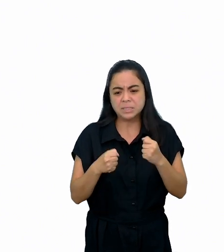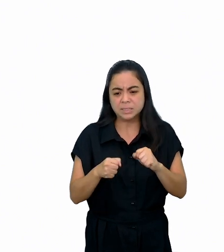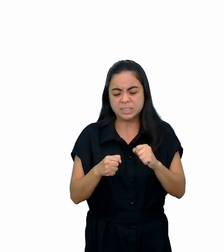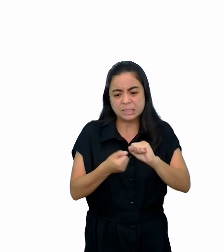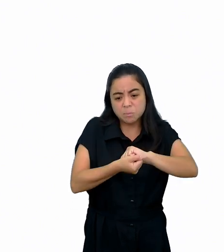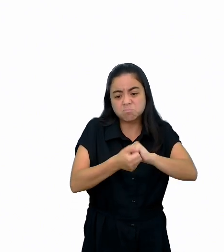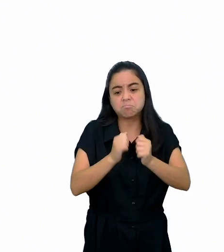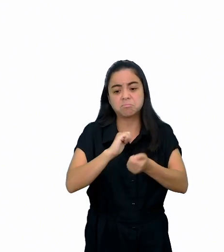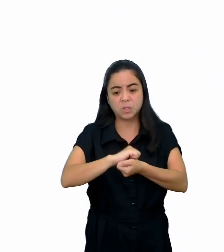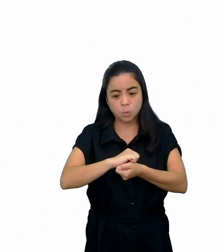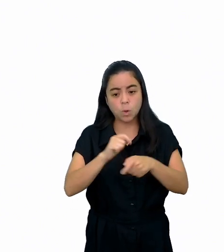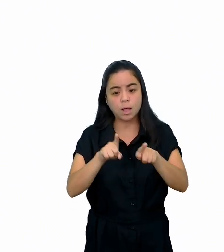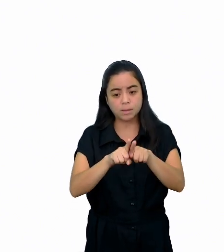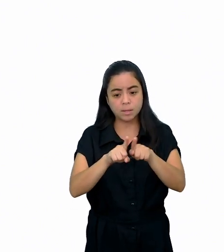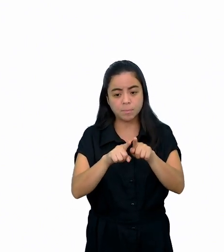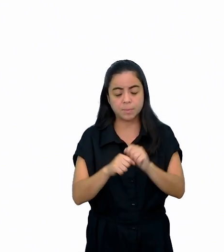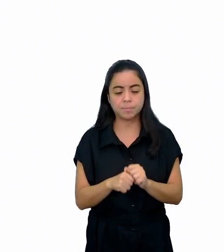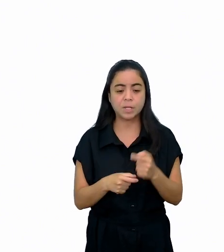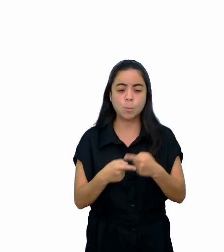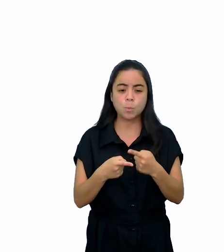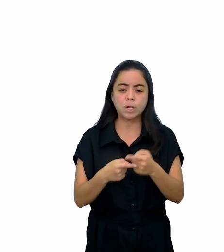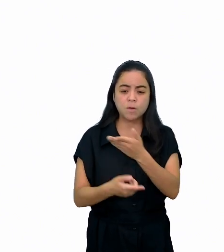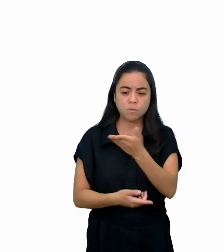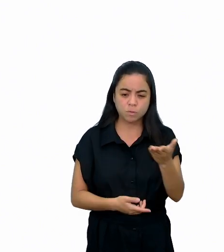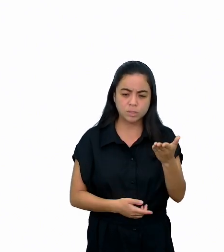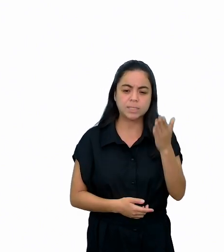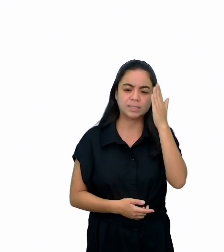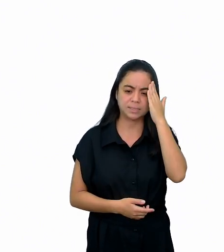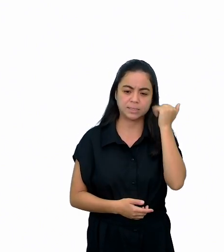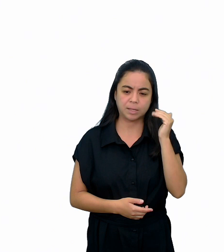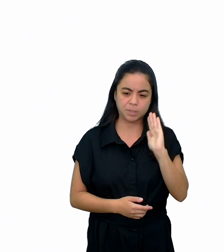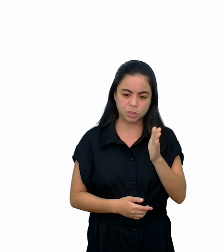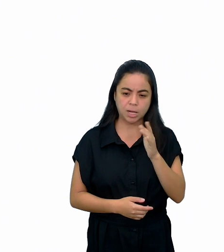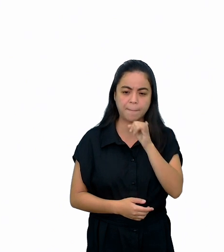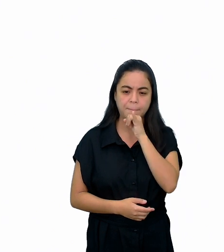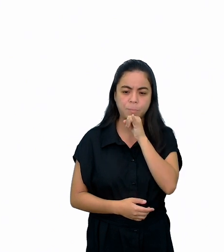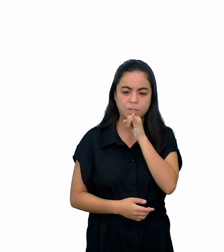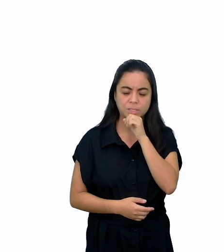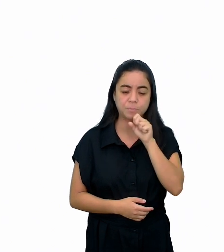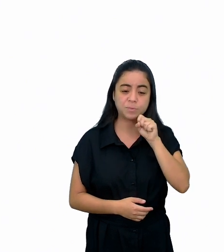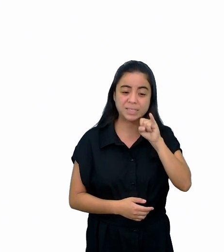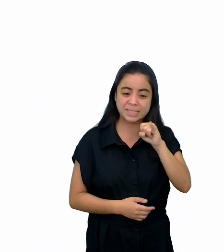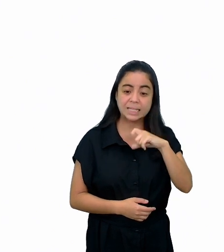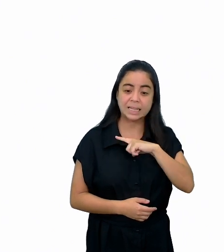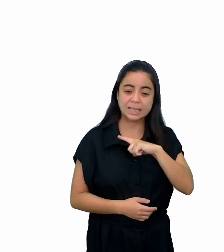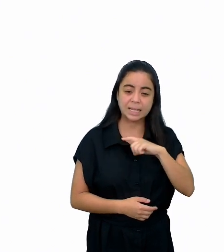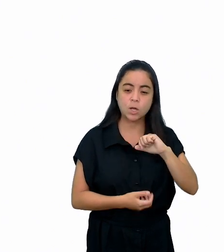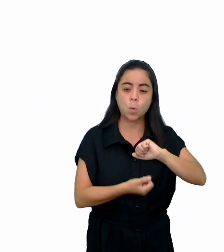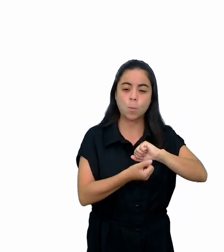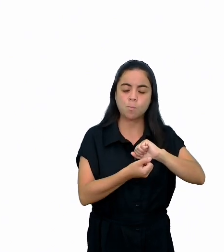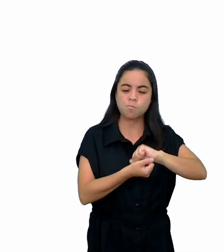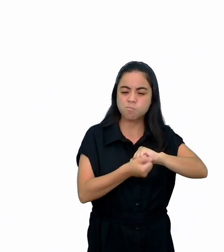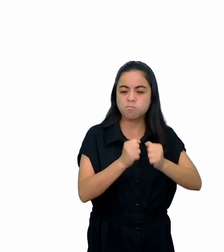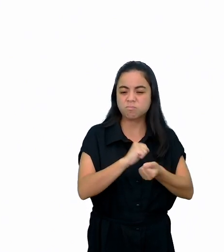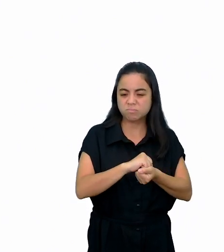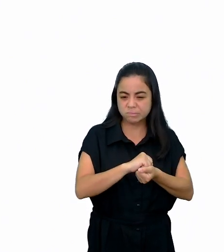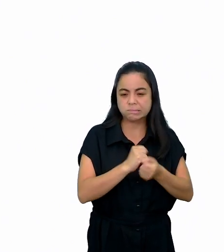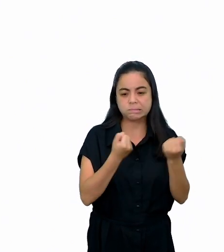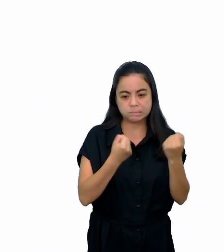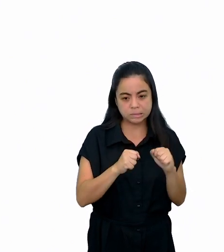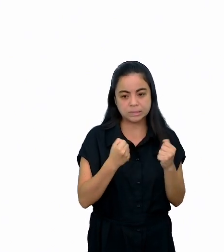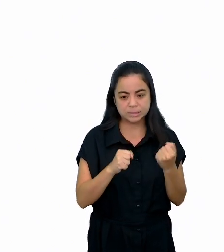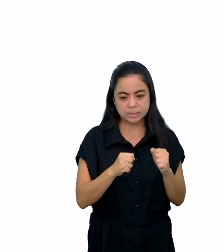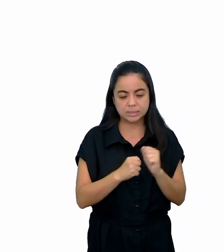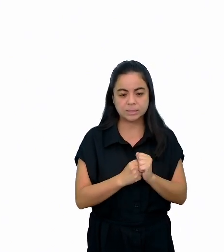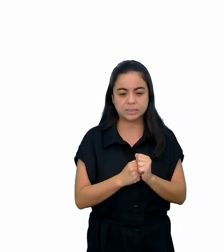uma adaptação, porque vocês já sabem, né, aí, por exemplo, que se há uma necessidade de inserir perguntas antes